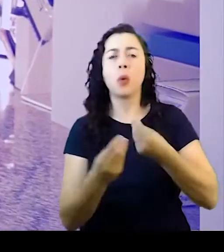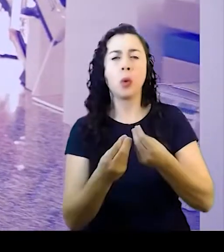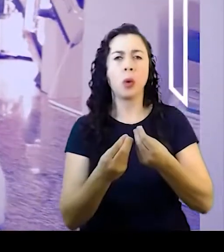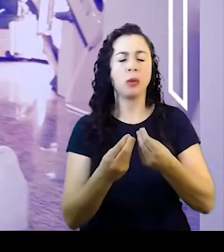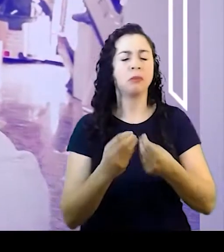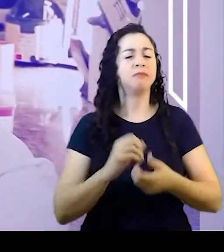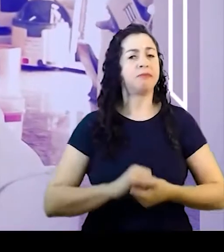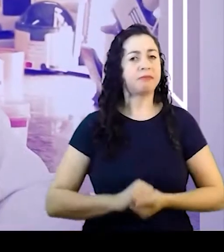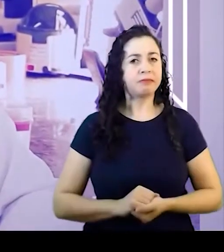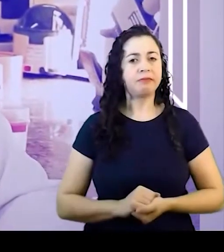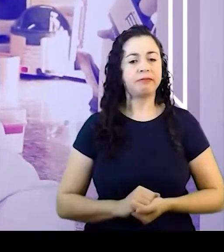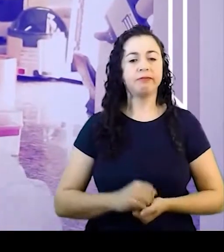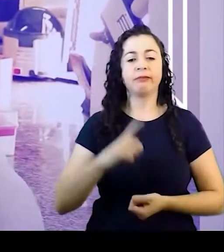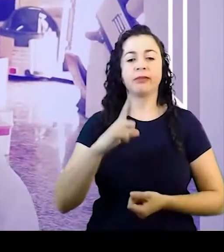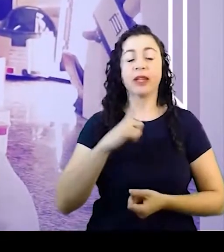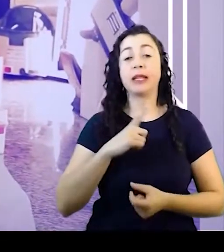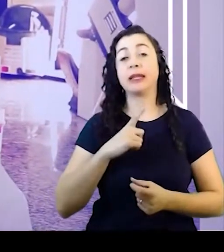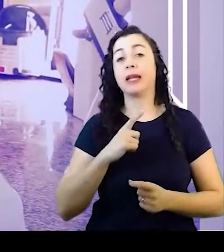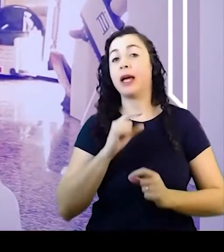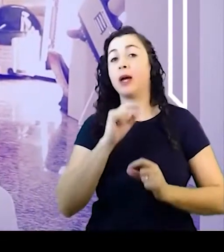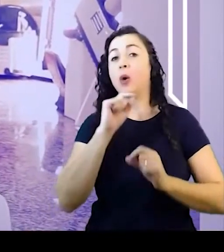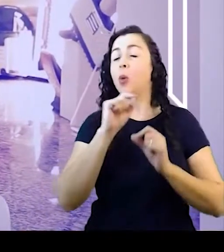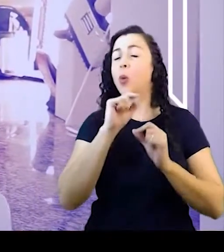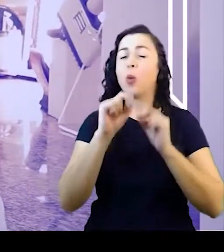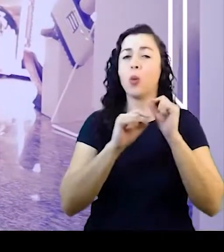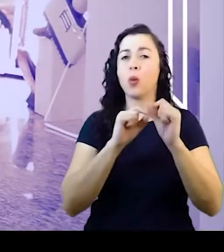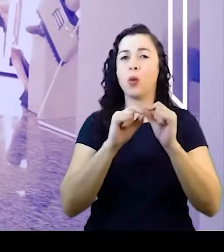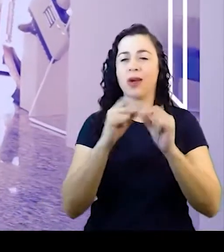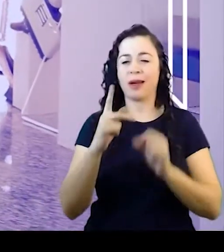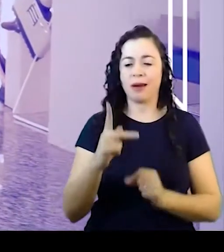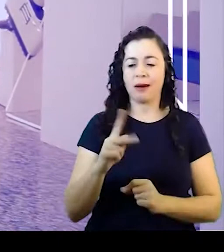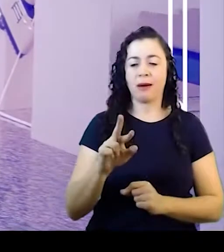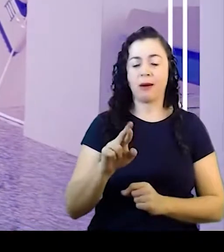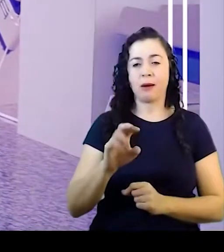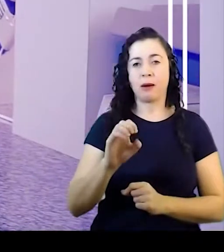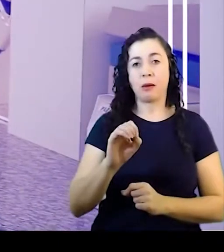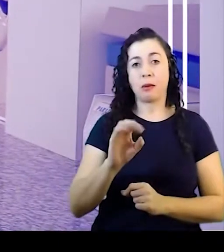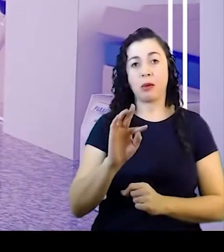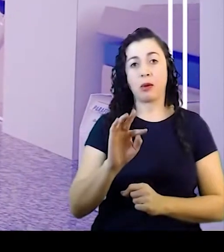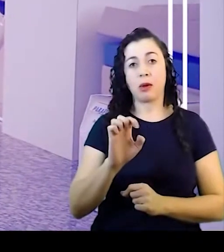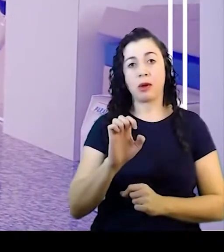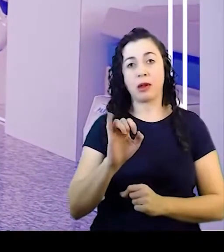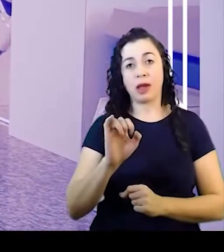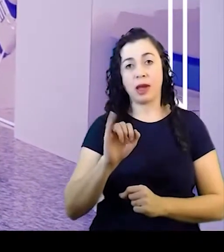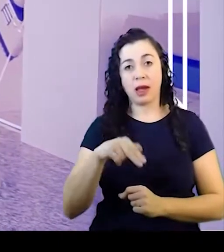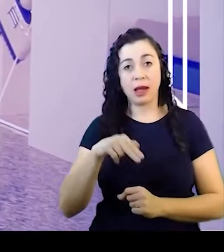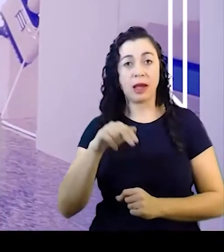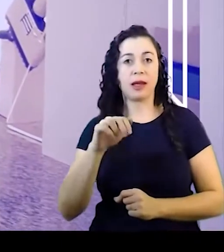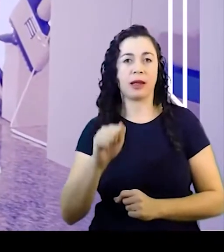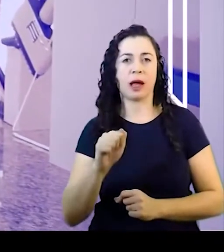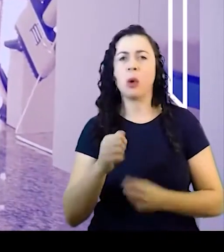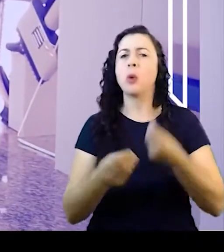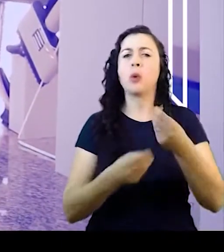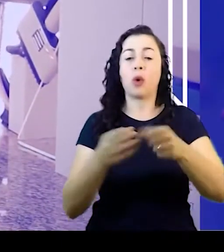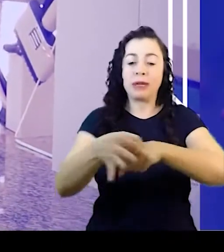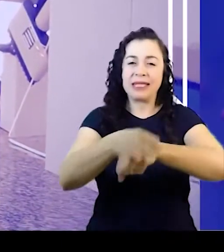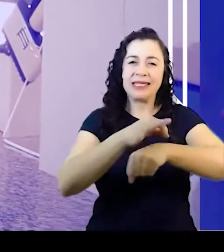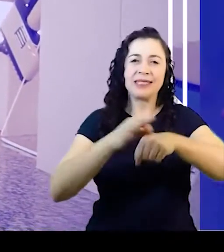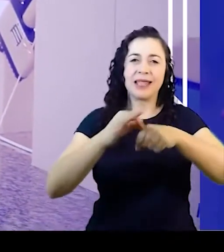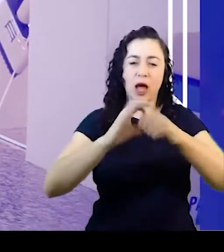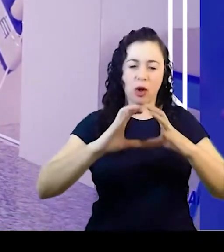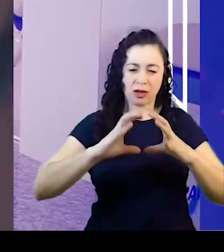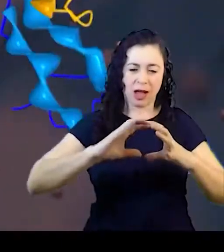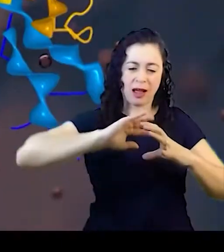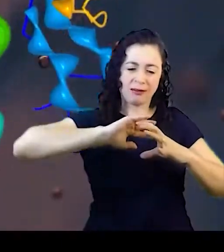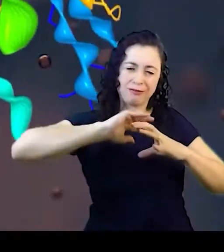Covid-19 envolvem uma proteína que fica na superfície da membrana da